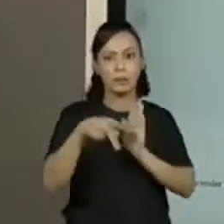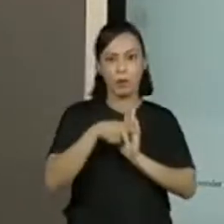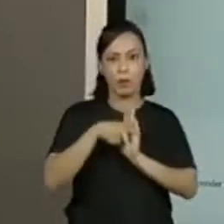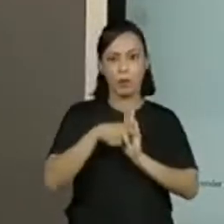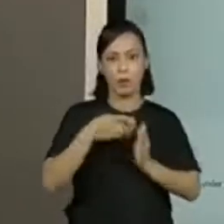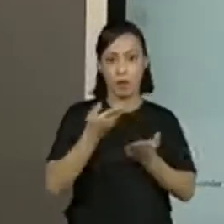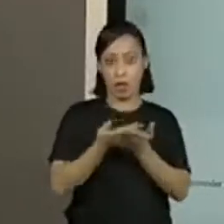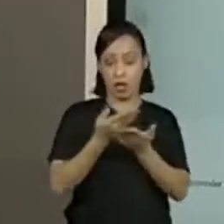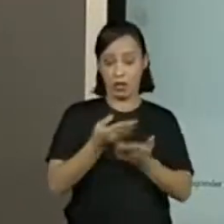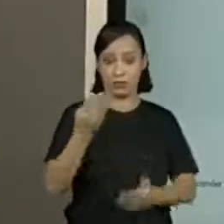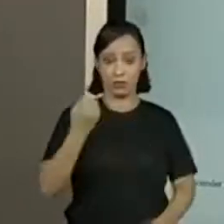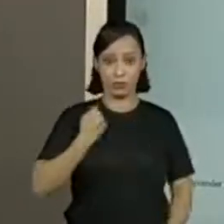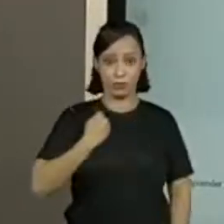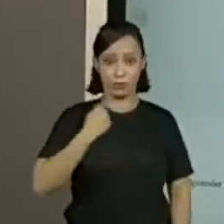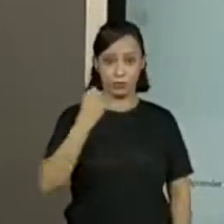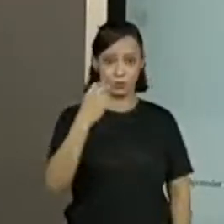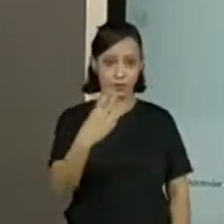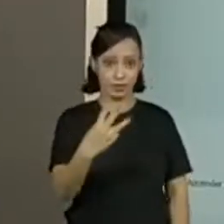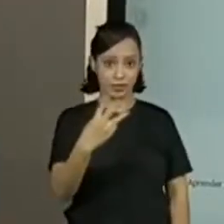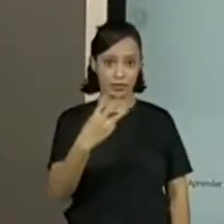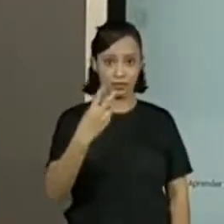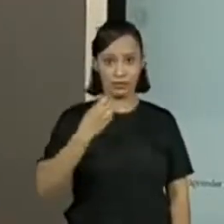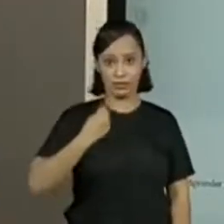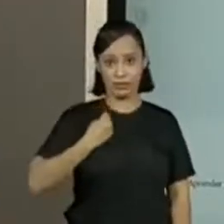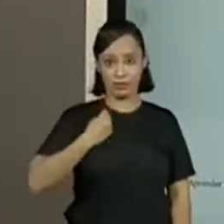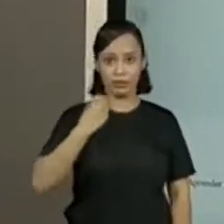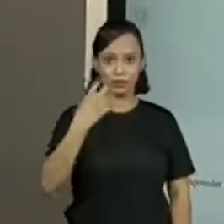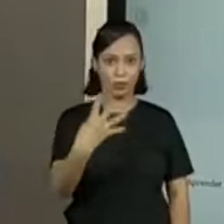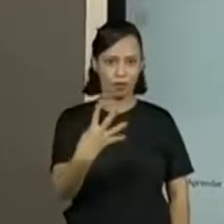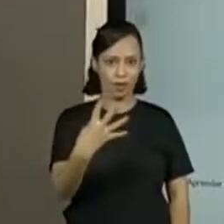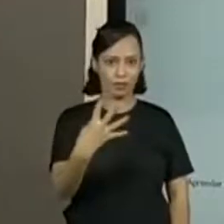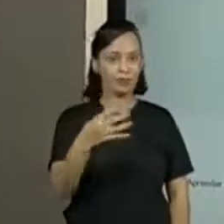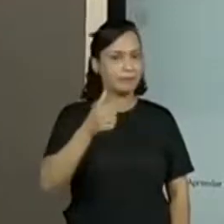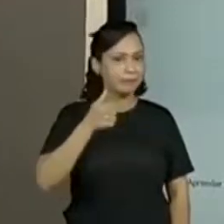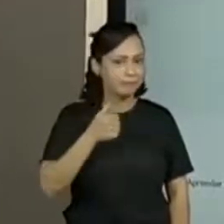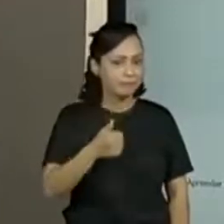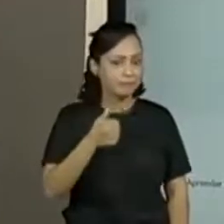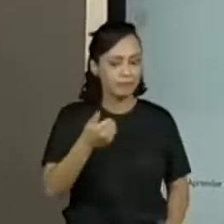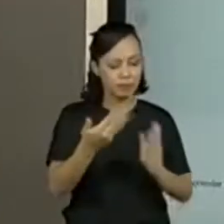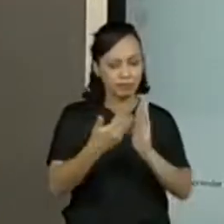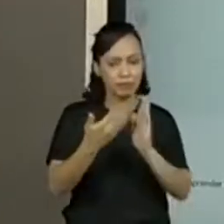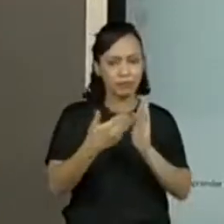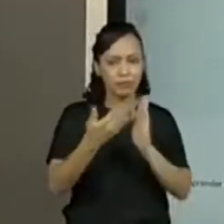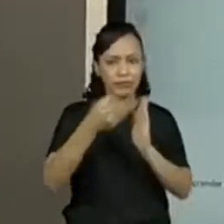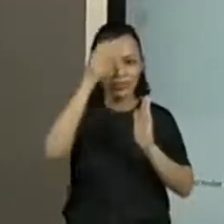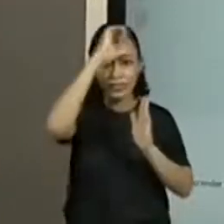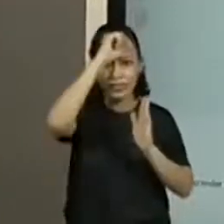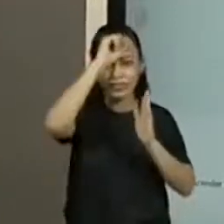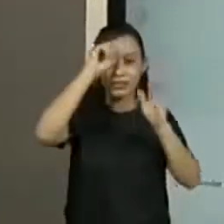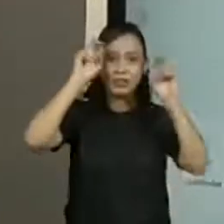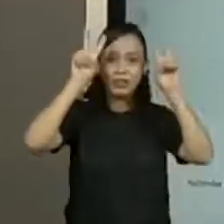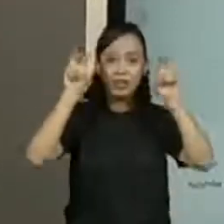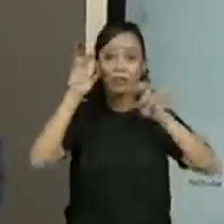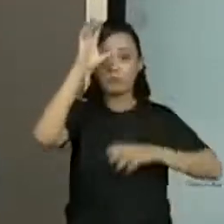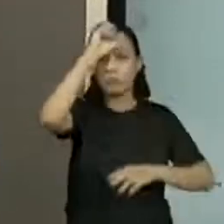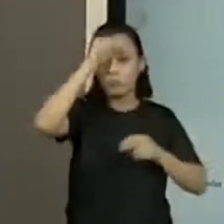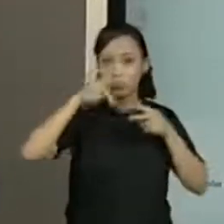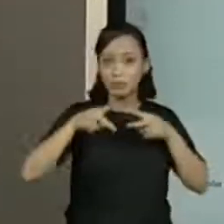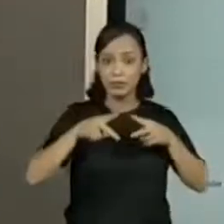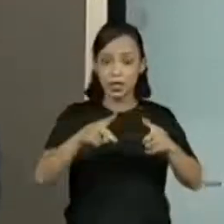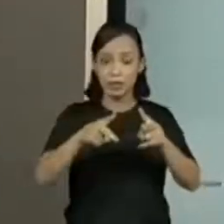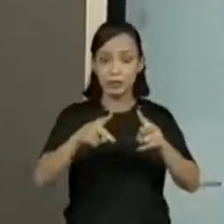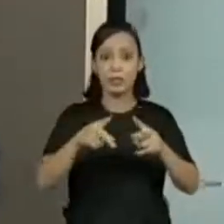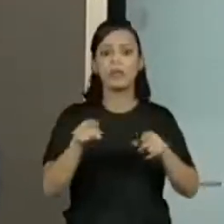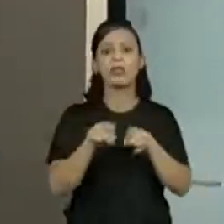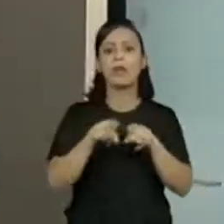3 e 4 do material aprender sempre a sequência dois e todas as habilidades estão destacadas no